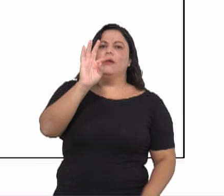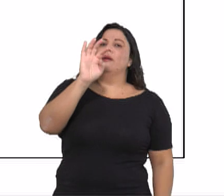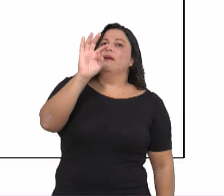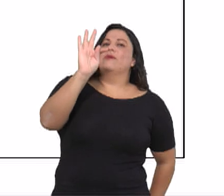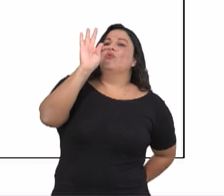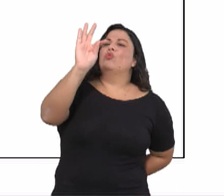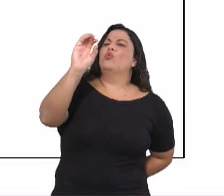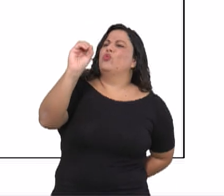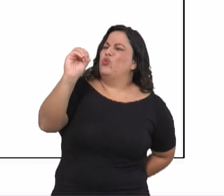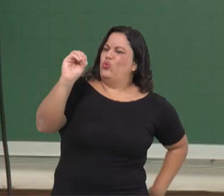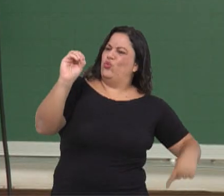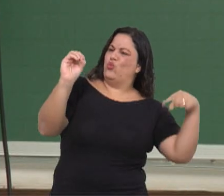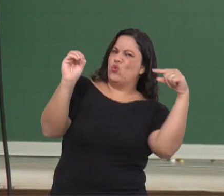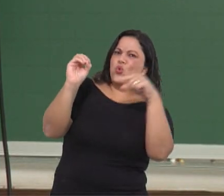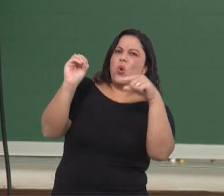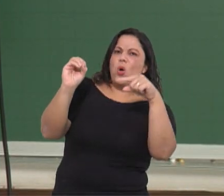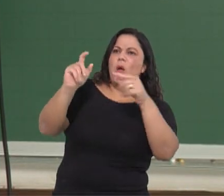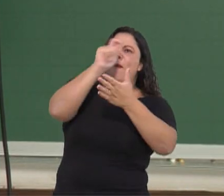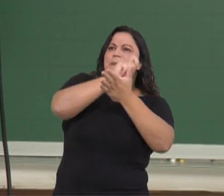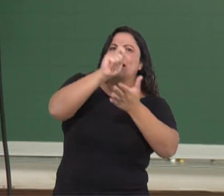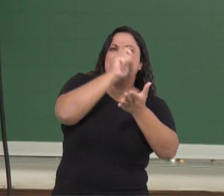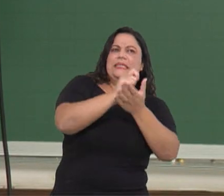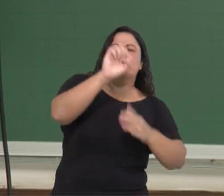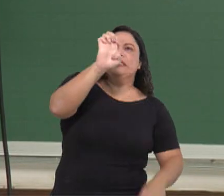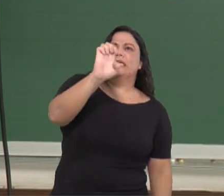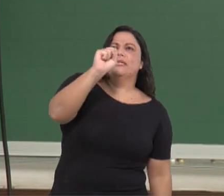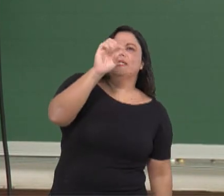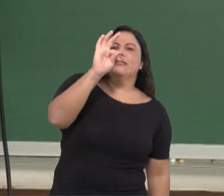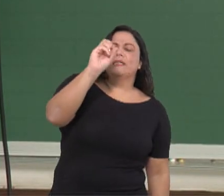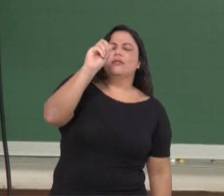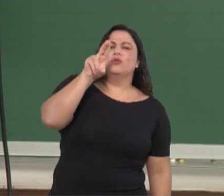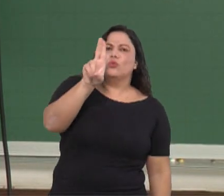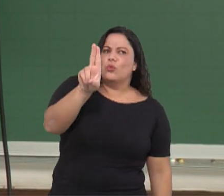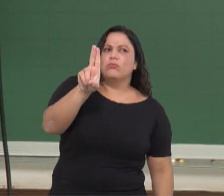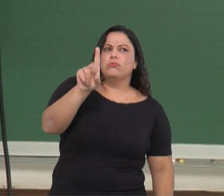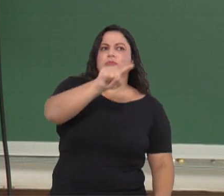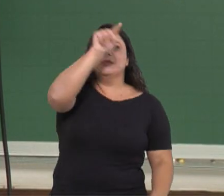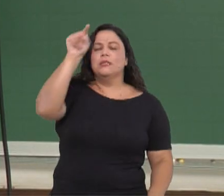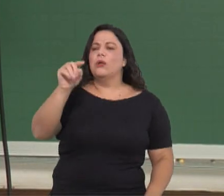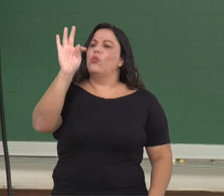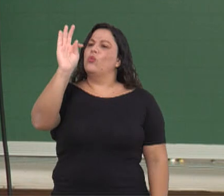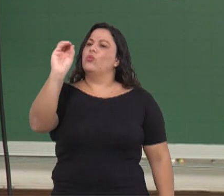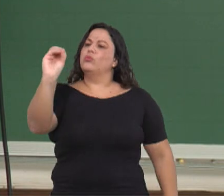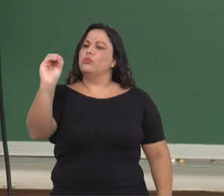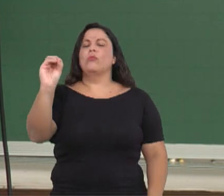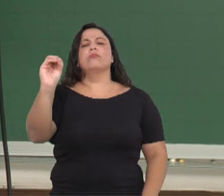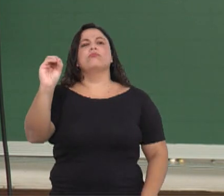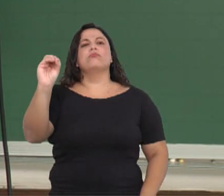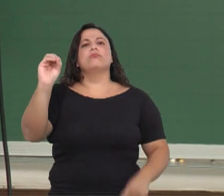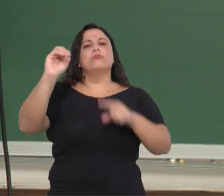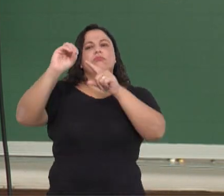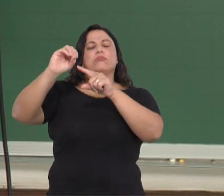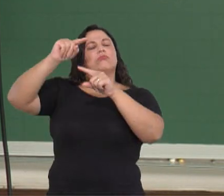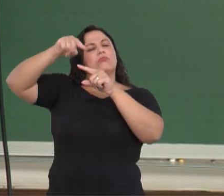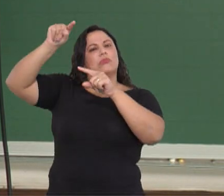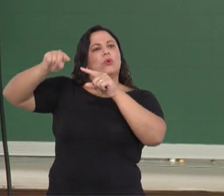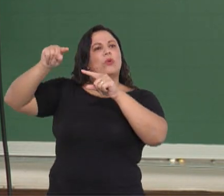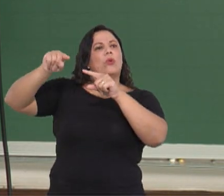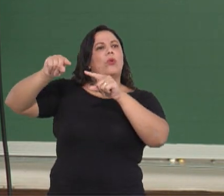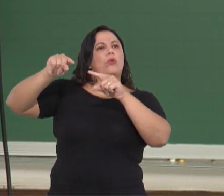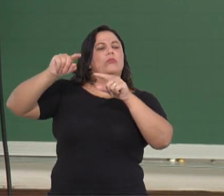tô, certo? Então, tenho aqui o tô como seria um monossílabo tônico na